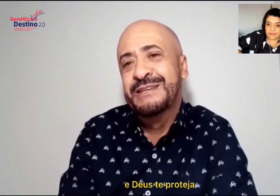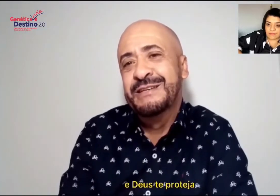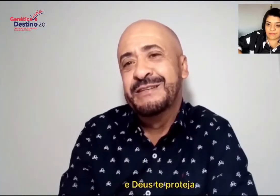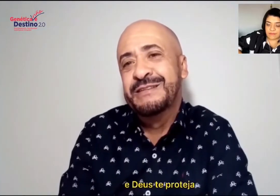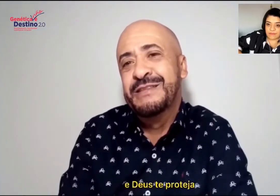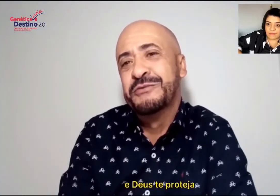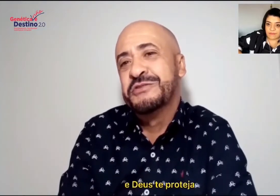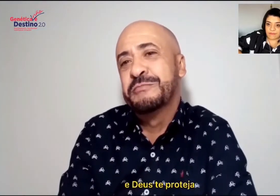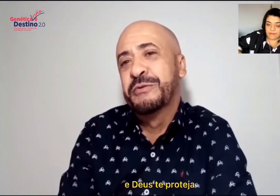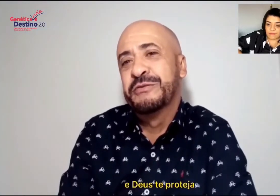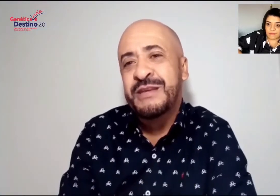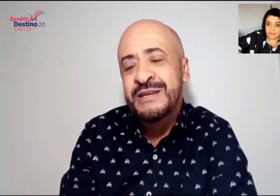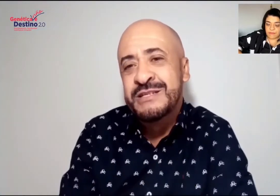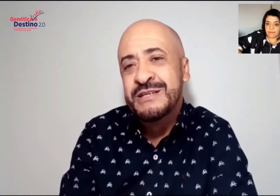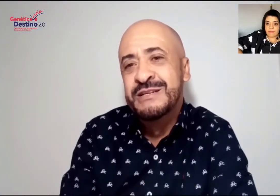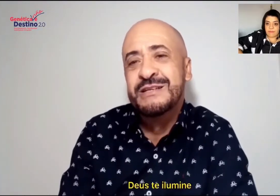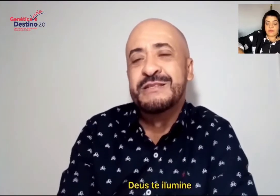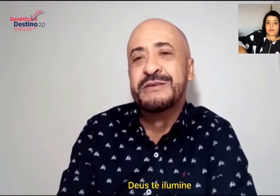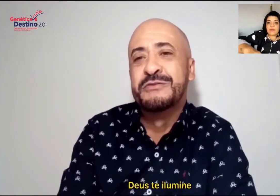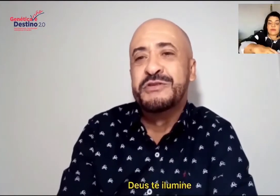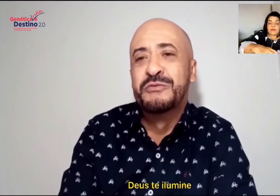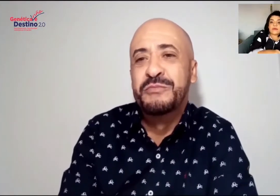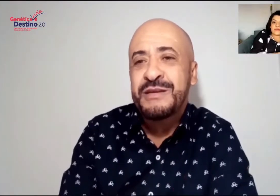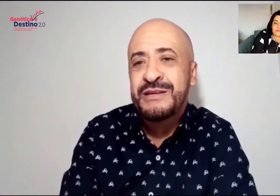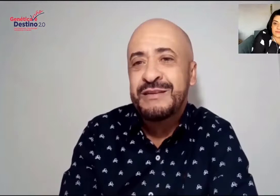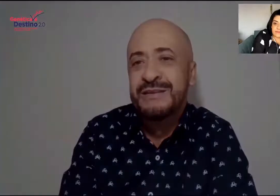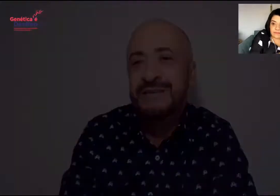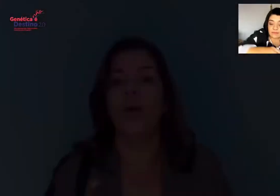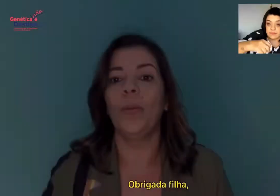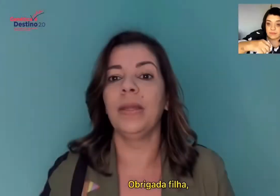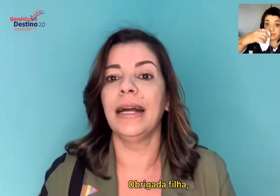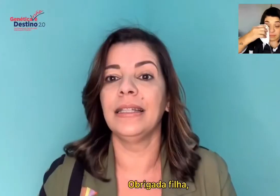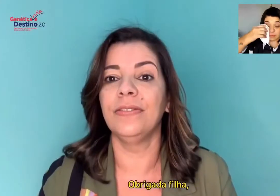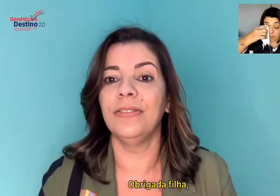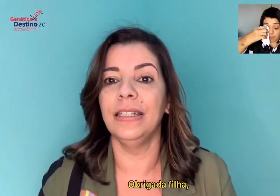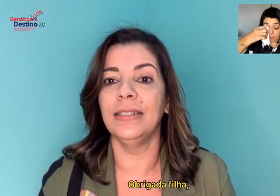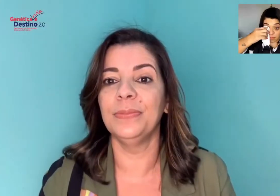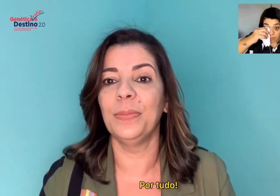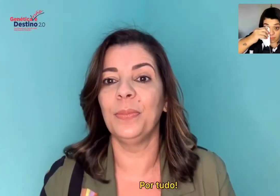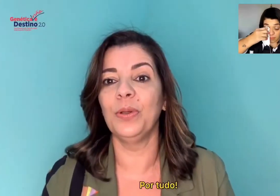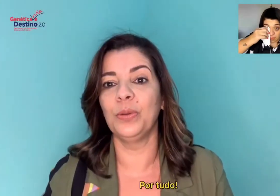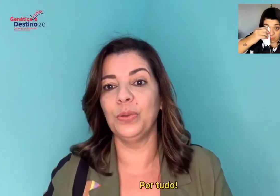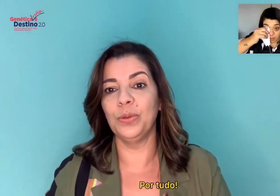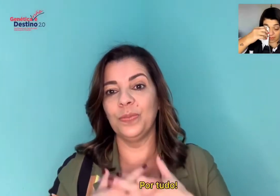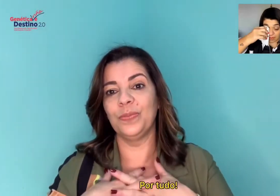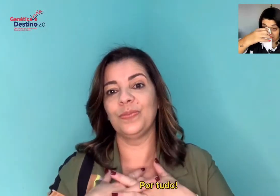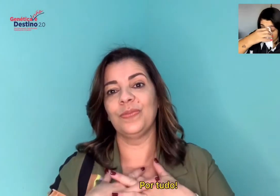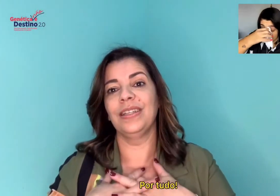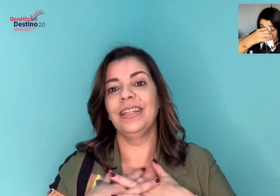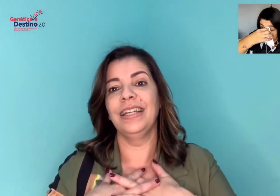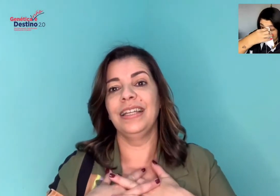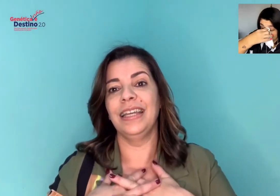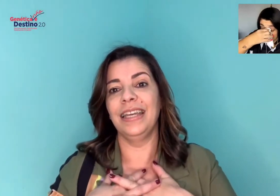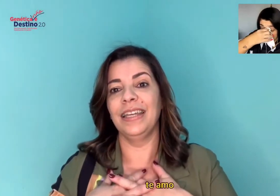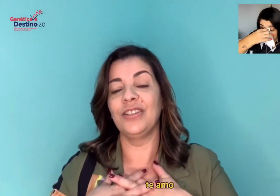E Deus te proteja, Deus te ilumine. Obrigada, filha, por tudo.